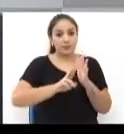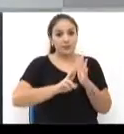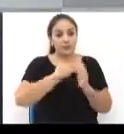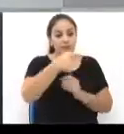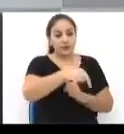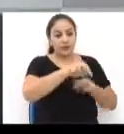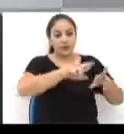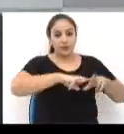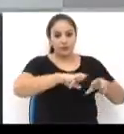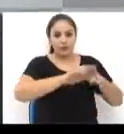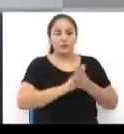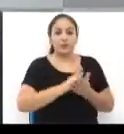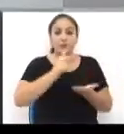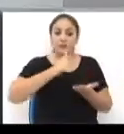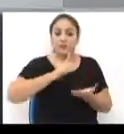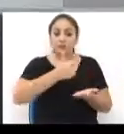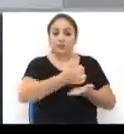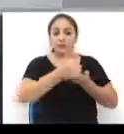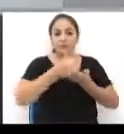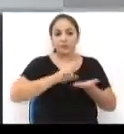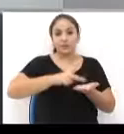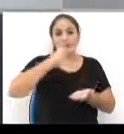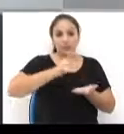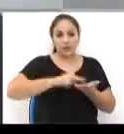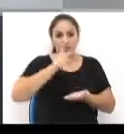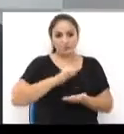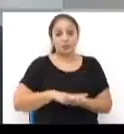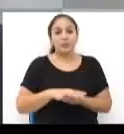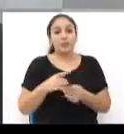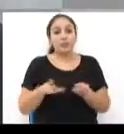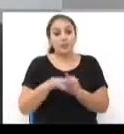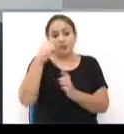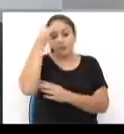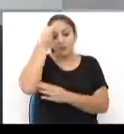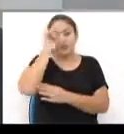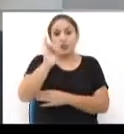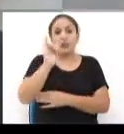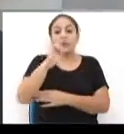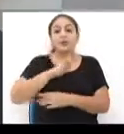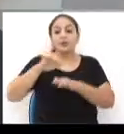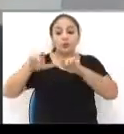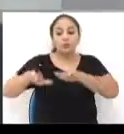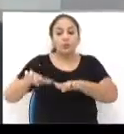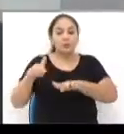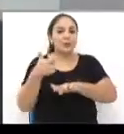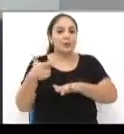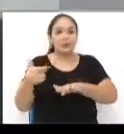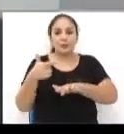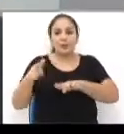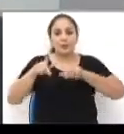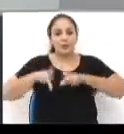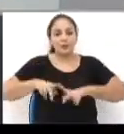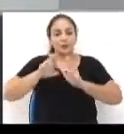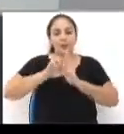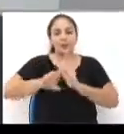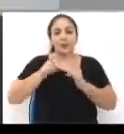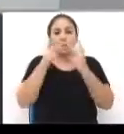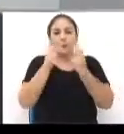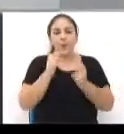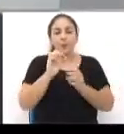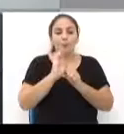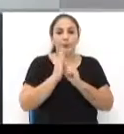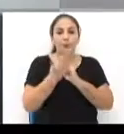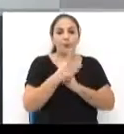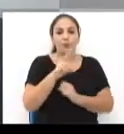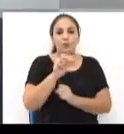distrito. Assim, as vantagens trariam a inexistência de localidades sem representação, fato que nós vivemos hoje. Citei o exemplo do bairro